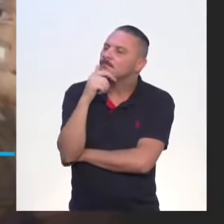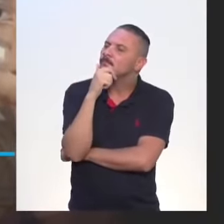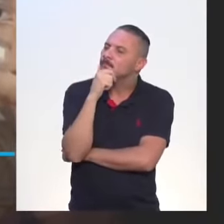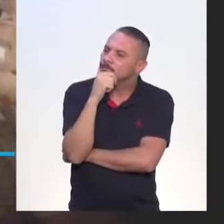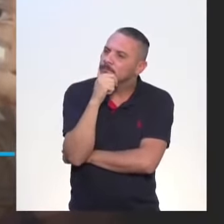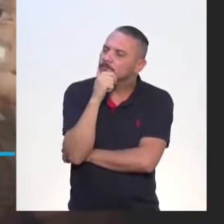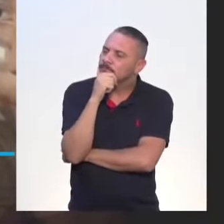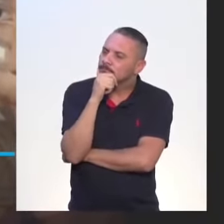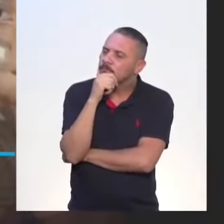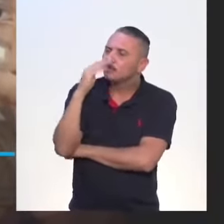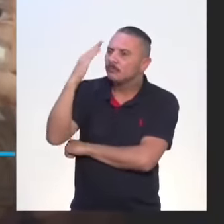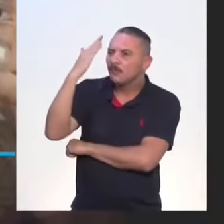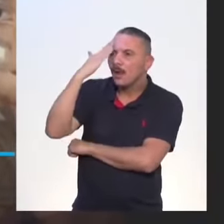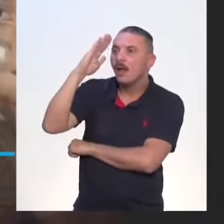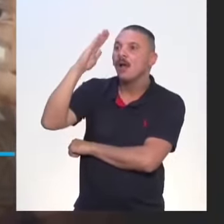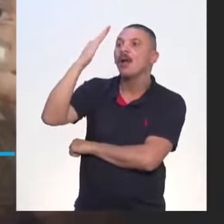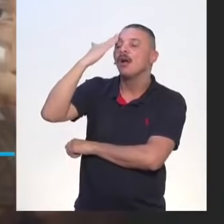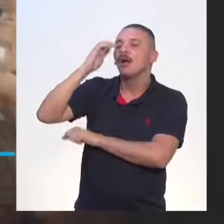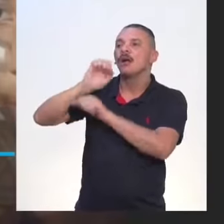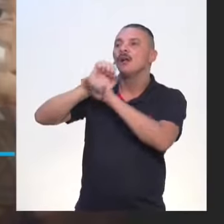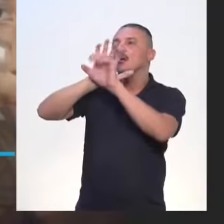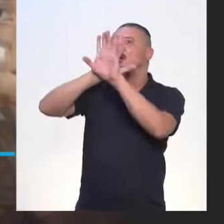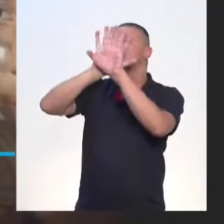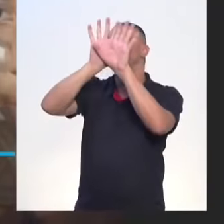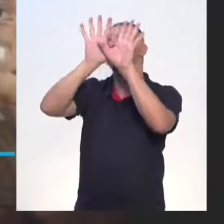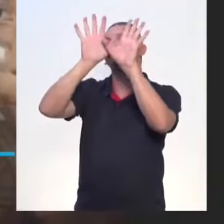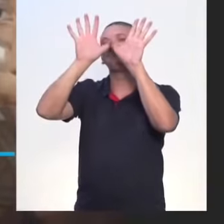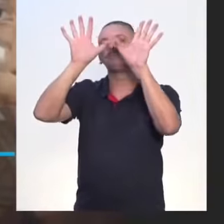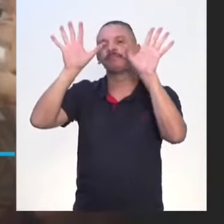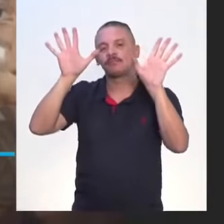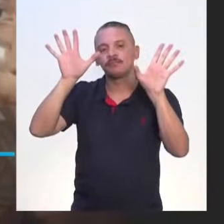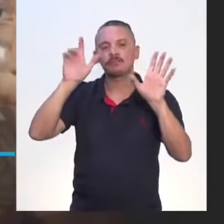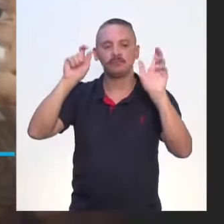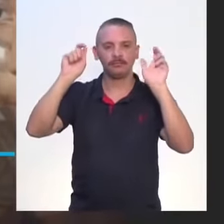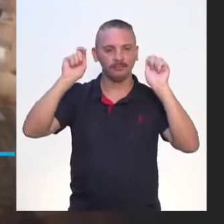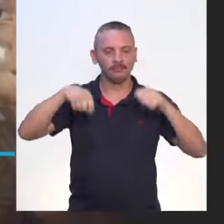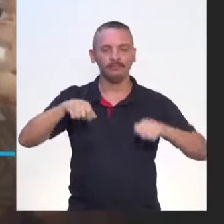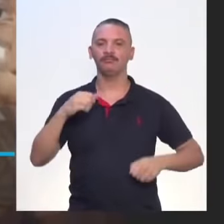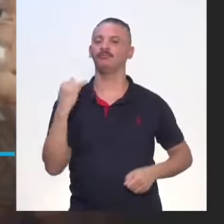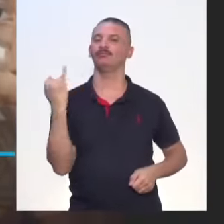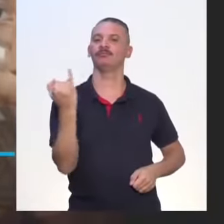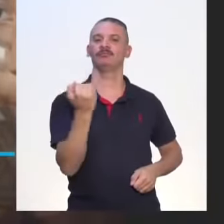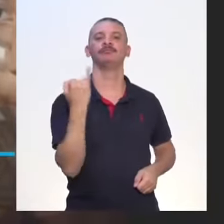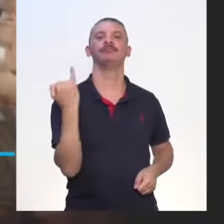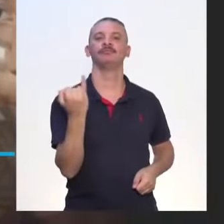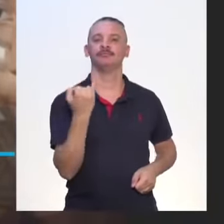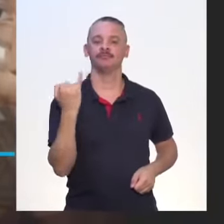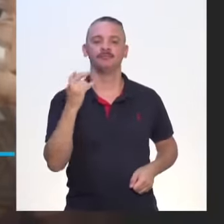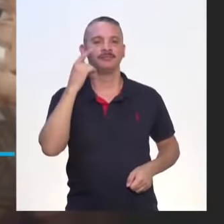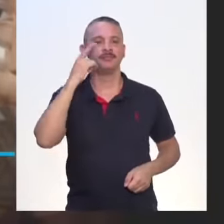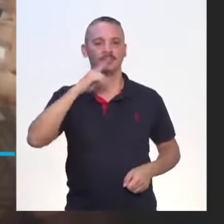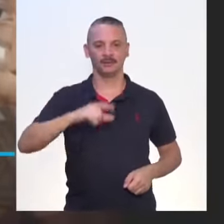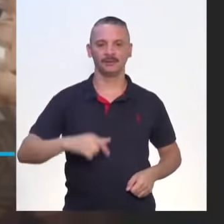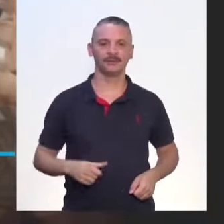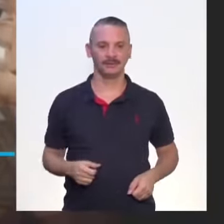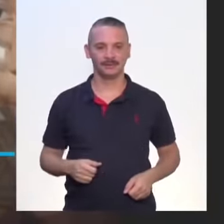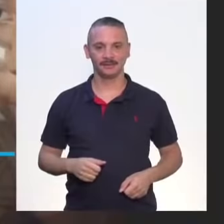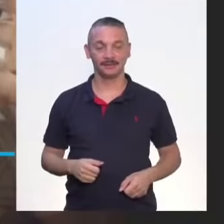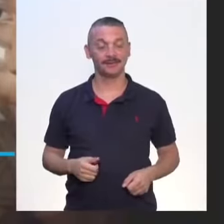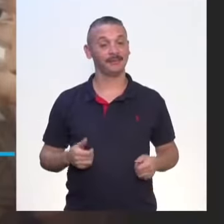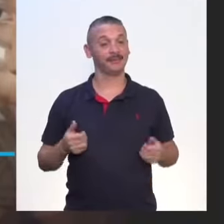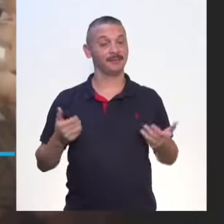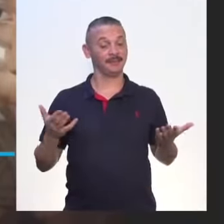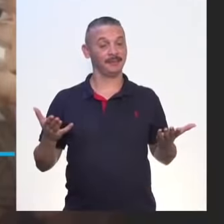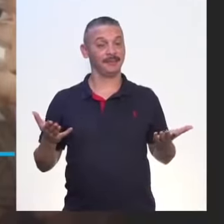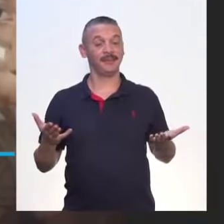vai compreender muito mais longe, muito mais além do que a gente imagina, sabe? E aí